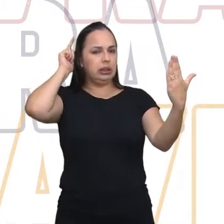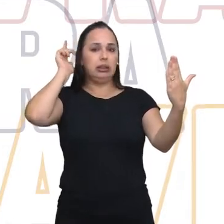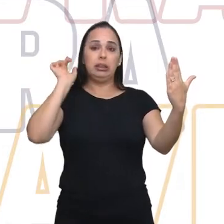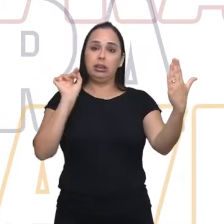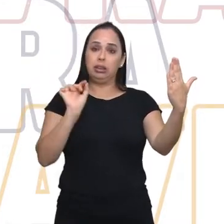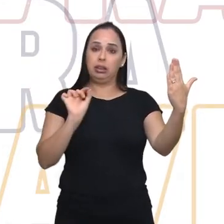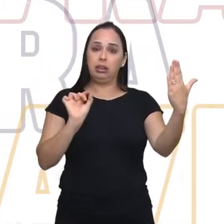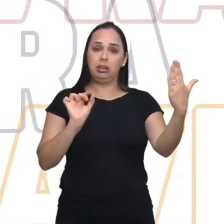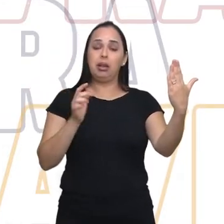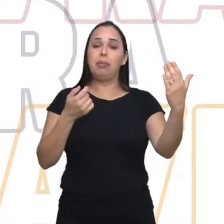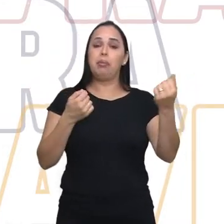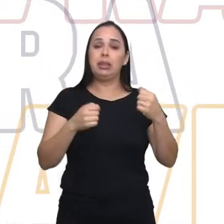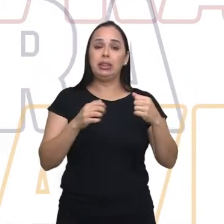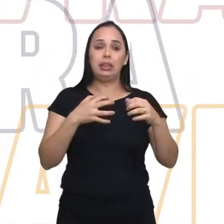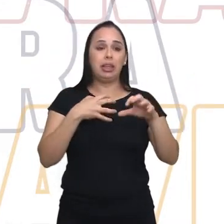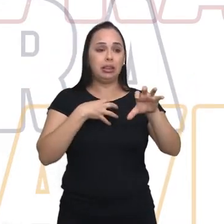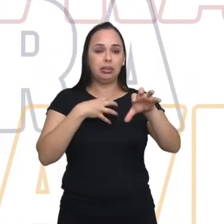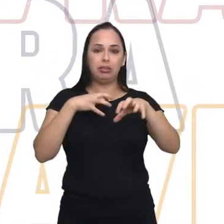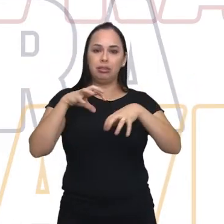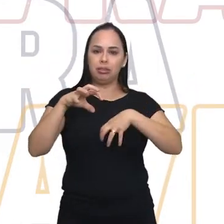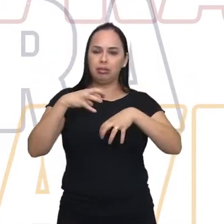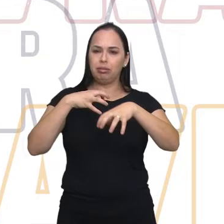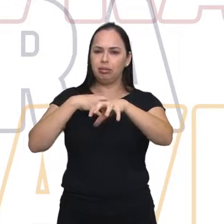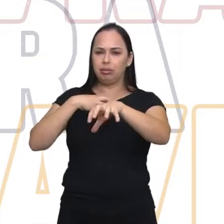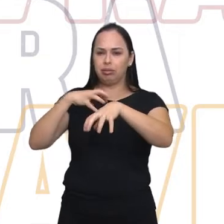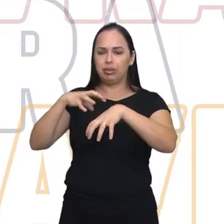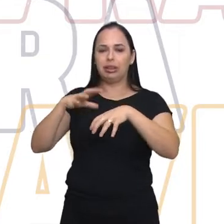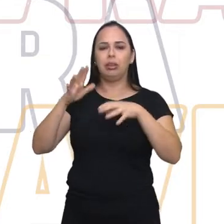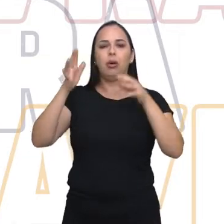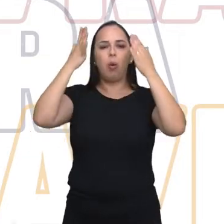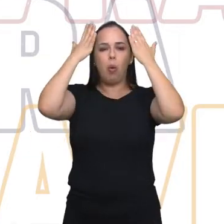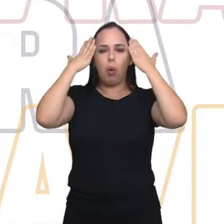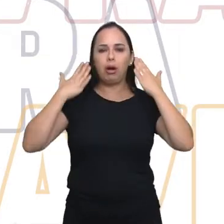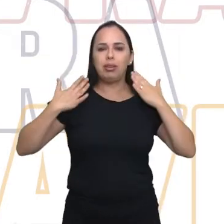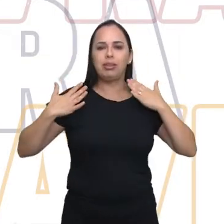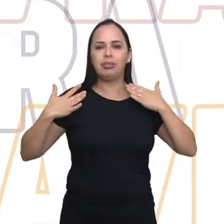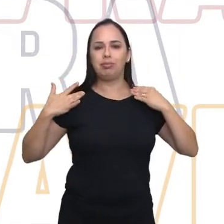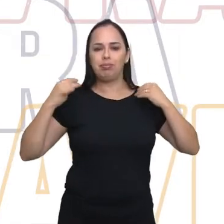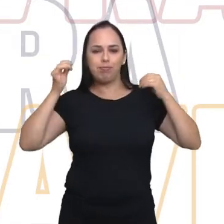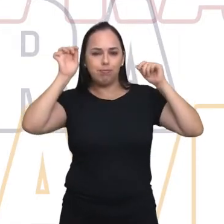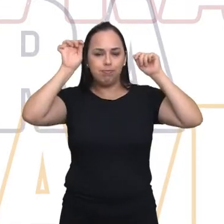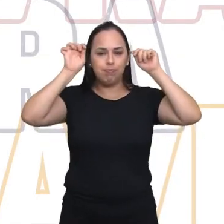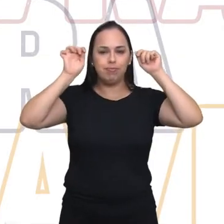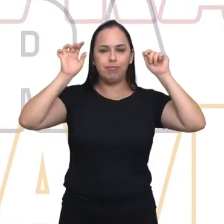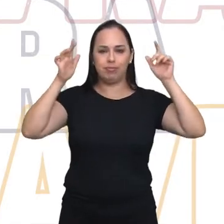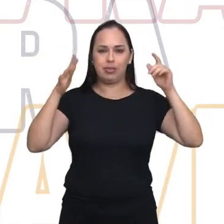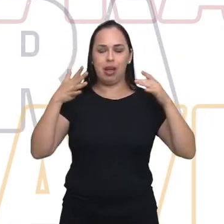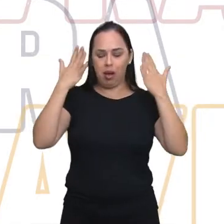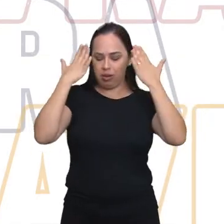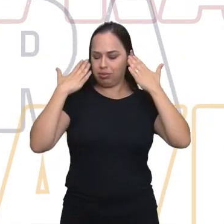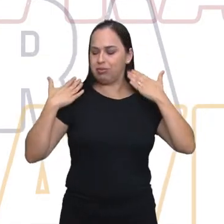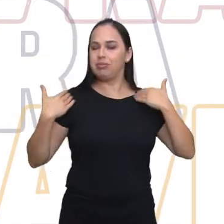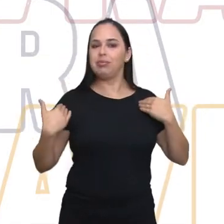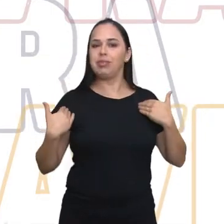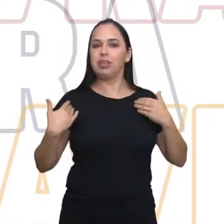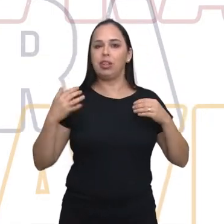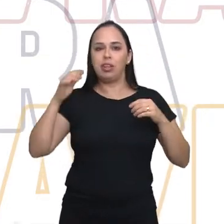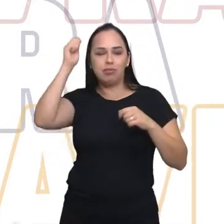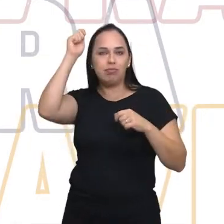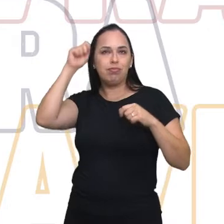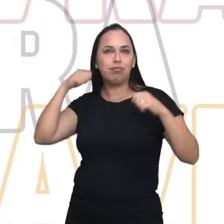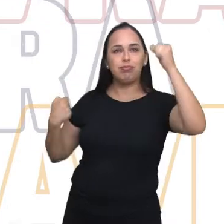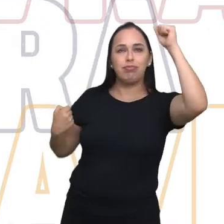é interessante ter a empatia pelo outro. Então, o cabelo é a moldura do rosto, né? Nosso cabelo, sempre a gente